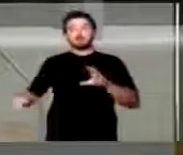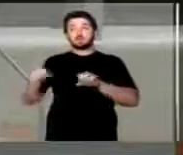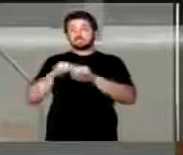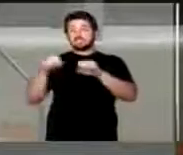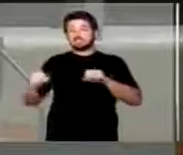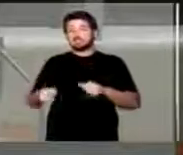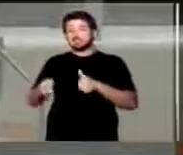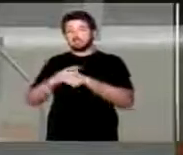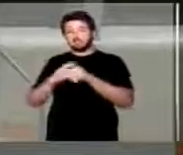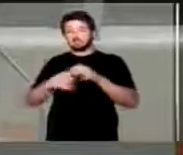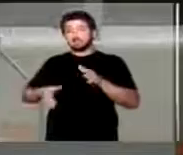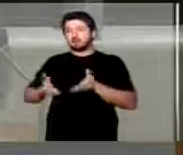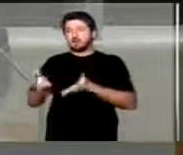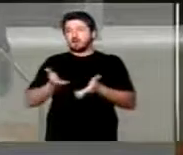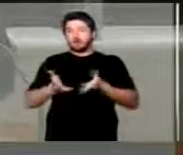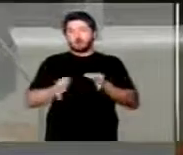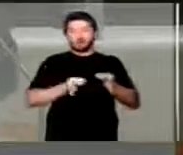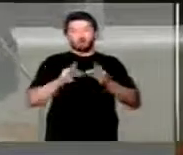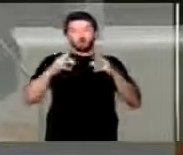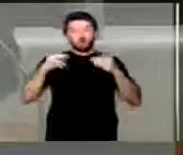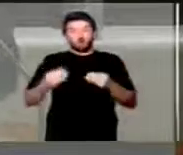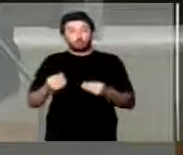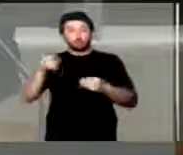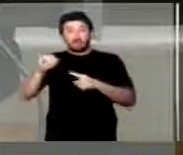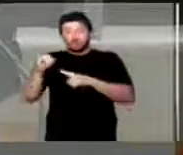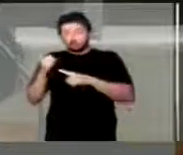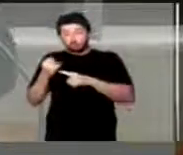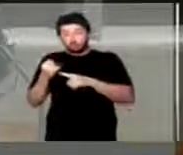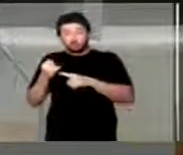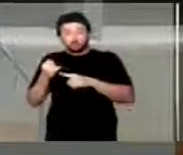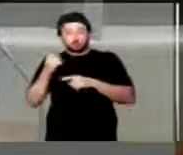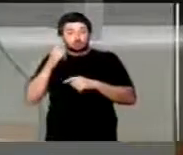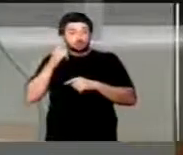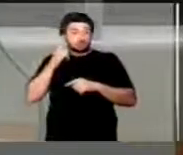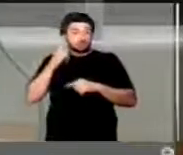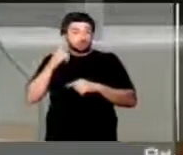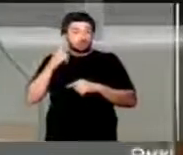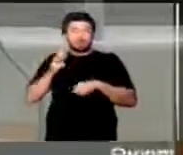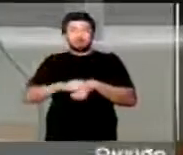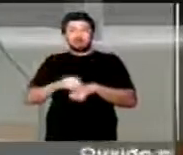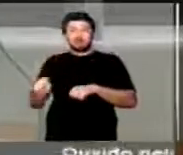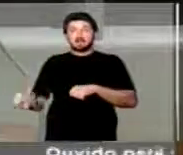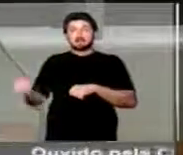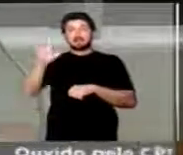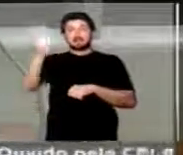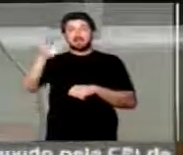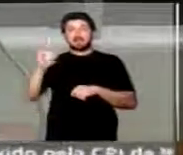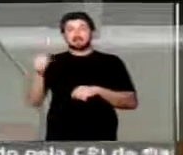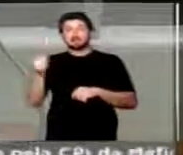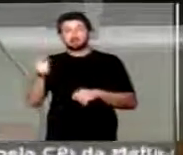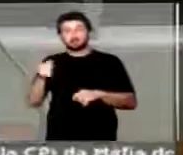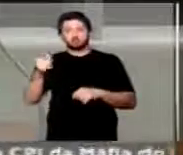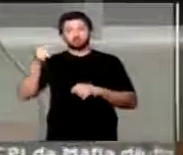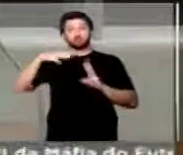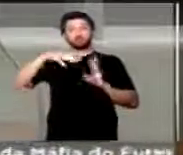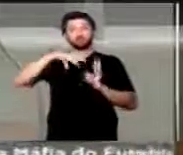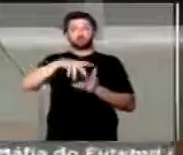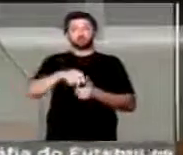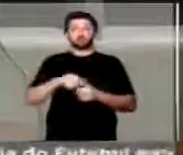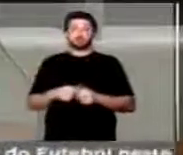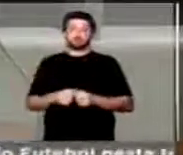sistema da dívida. É através dos juros, a mais alta taxa de juros do